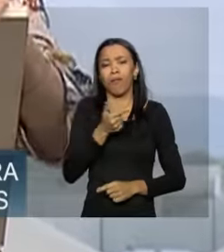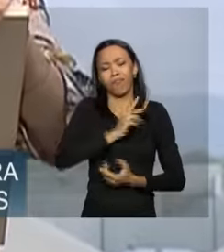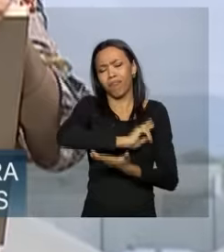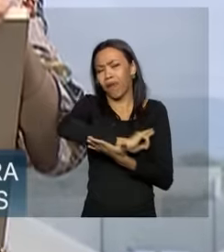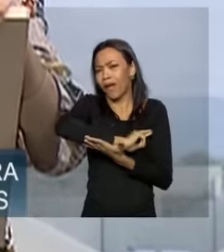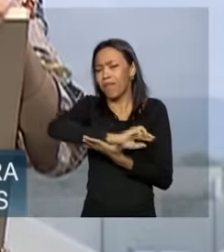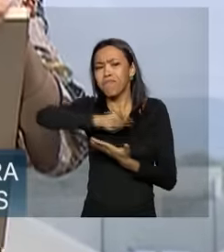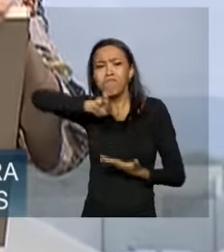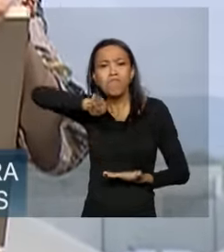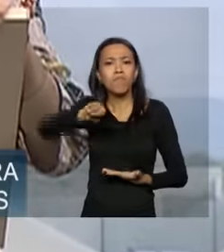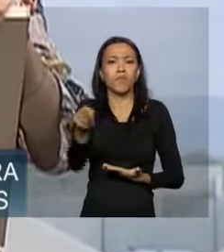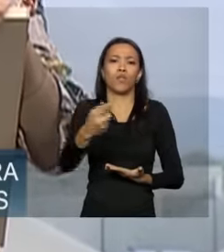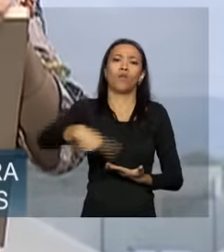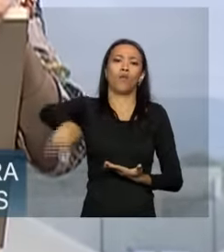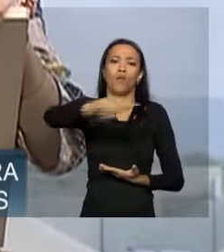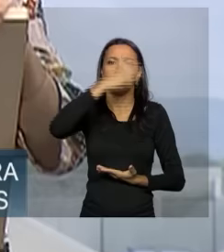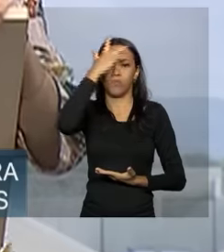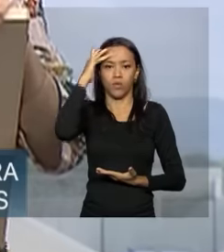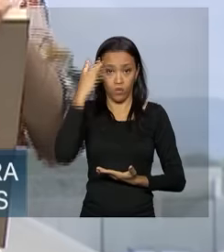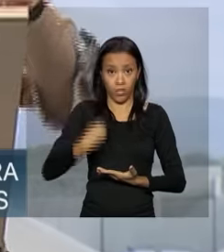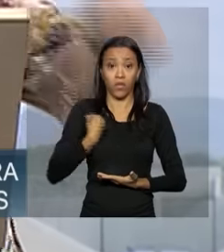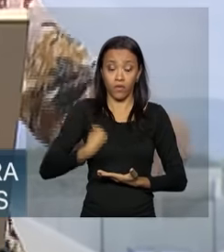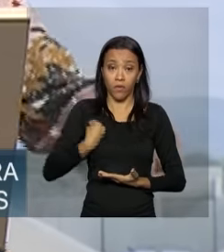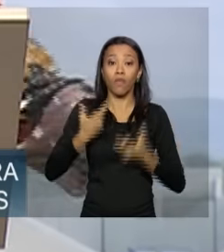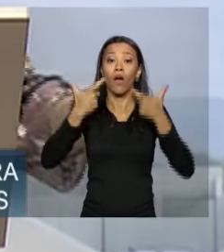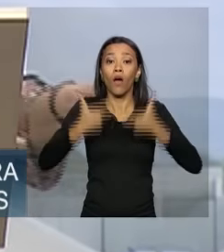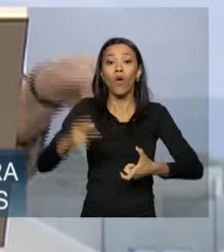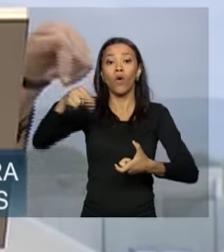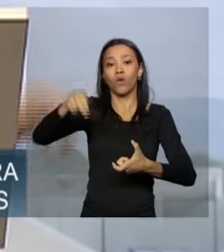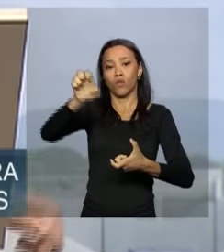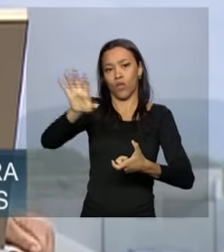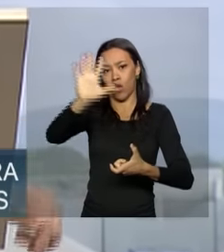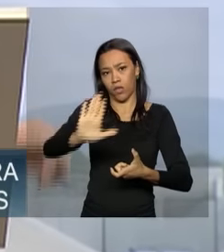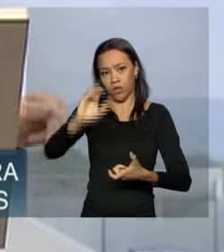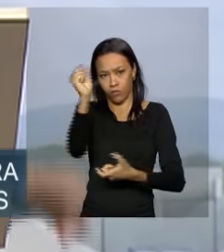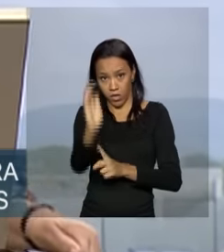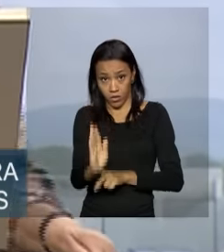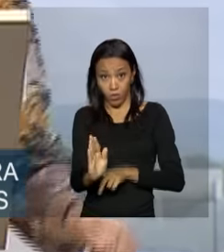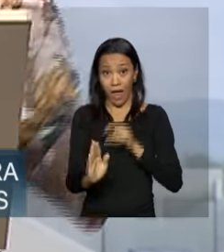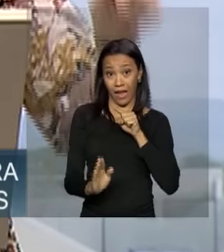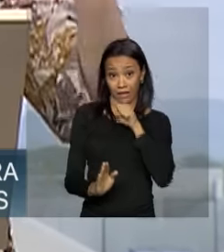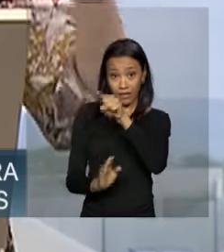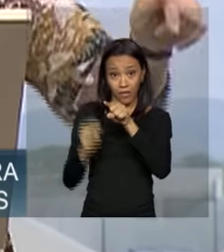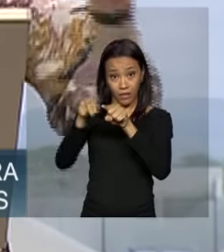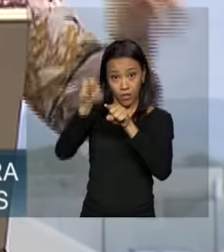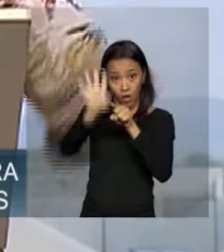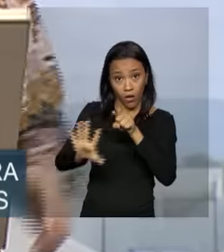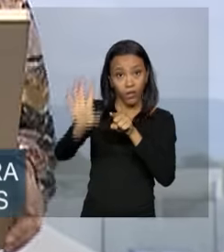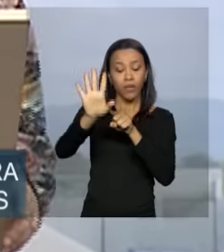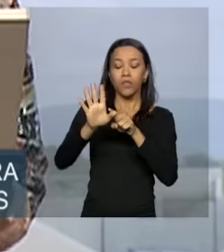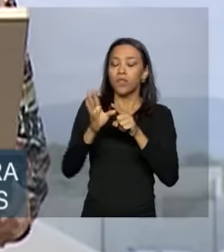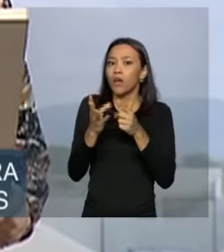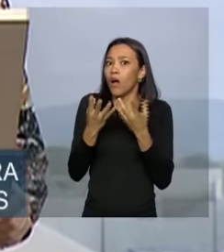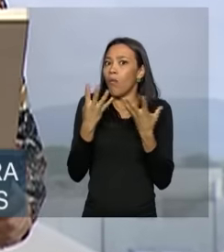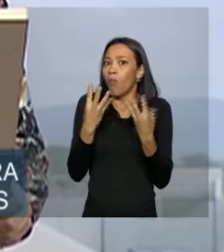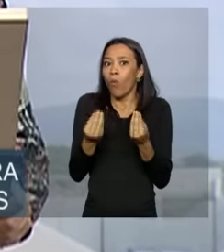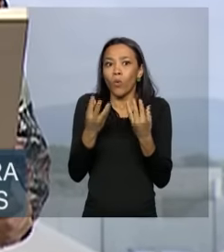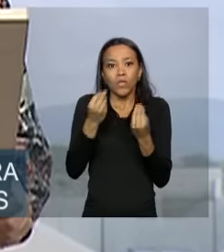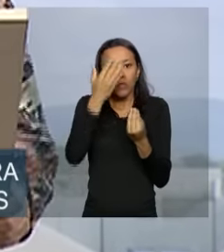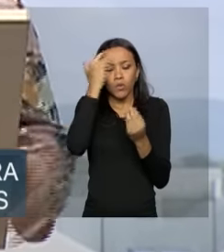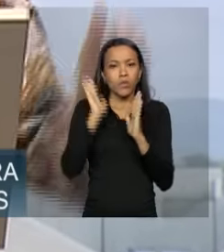para milhões de pessoas no Nordeste brasileiro. Aqui mora uma parte expressiva do